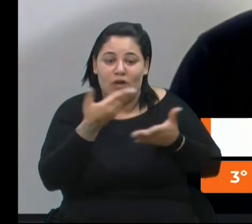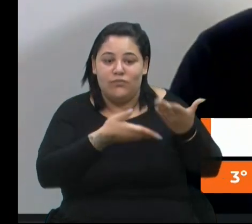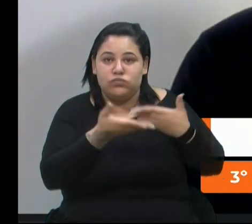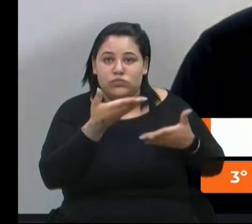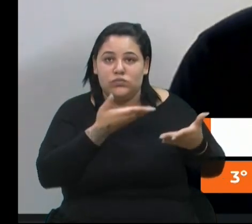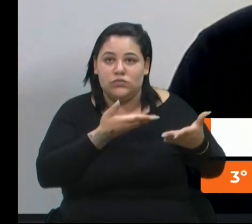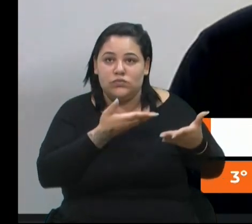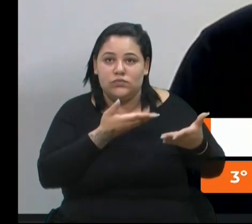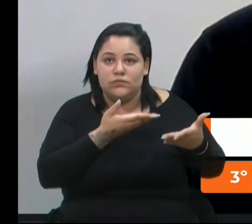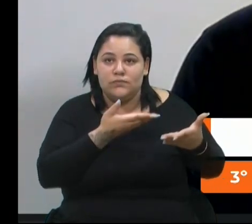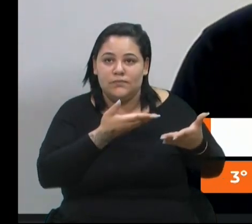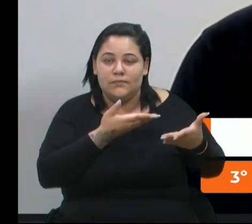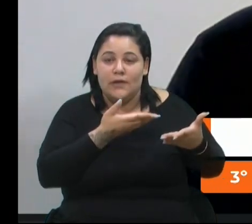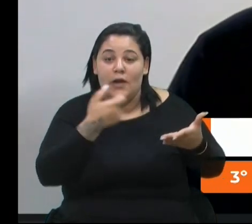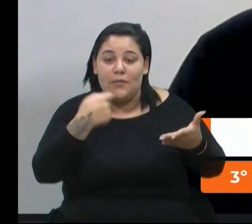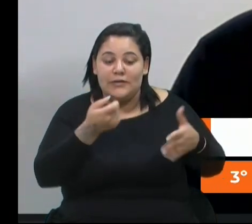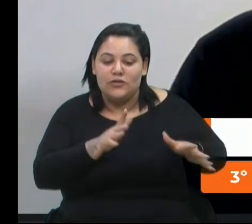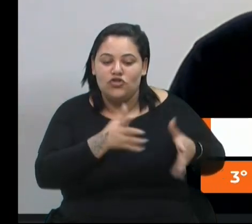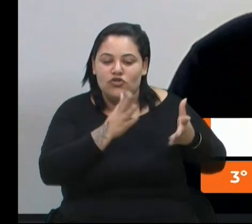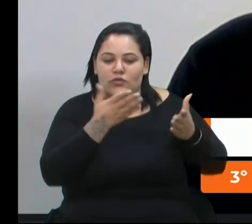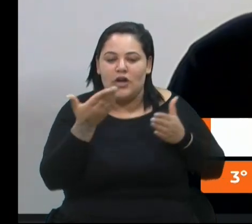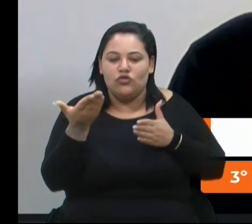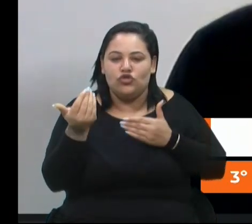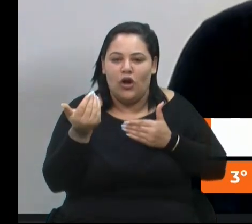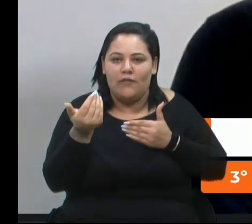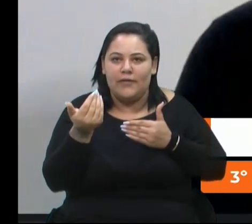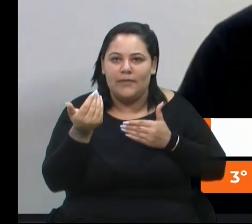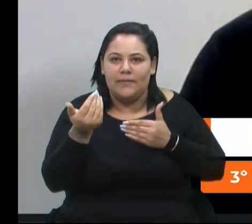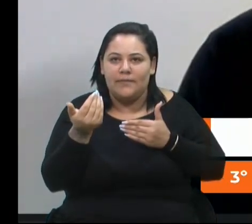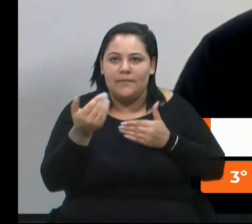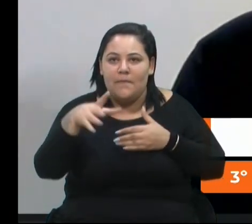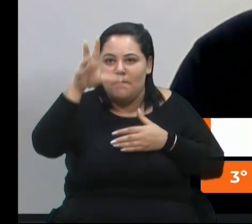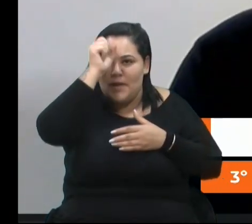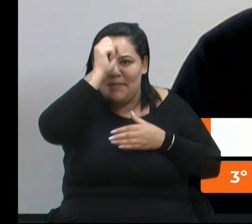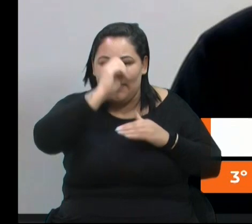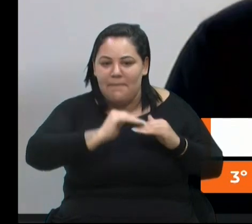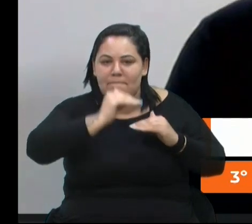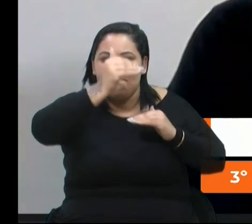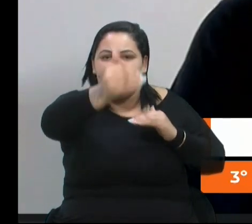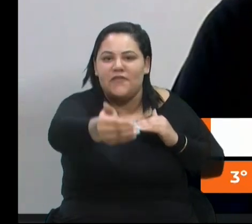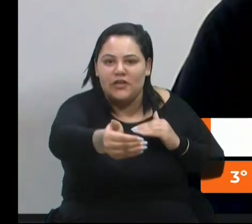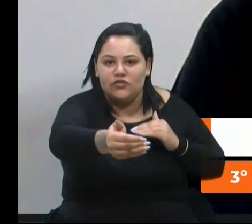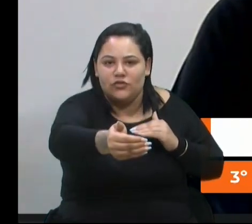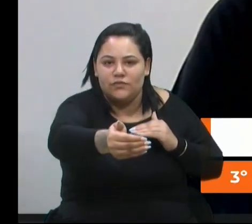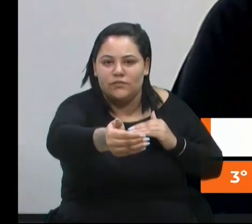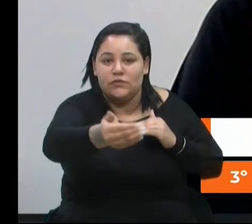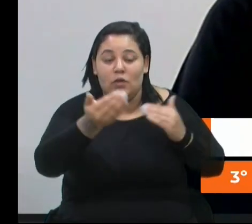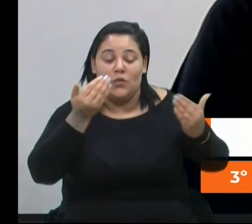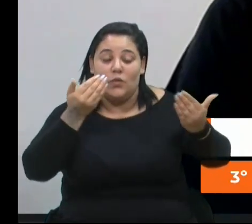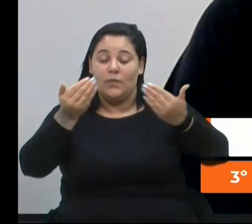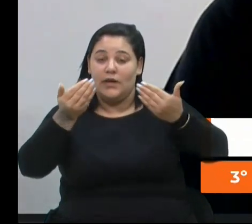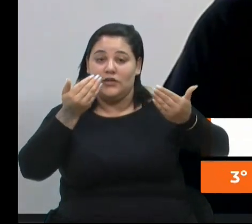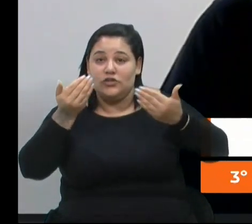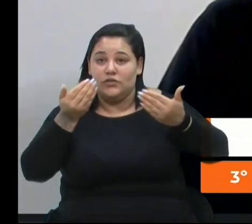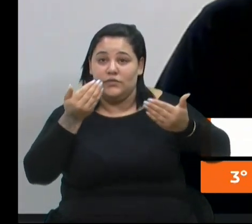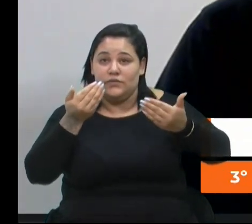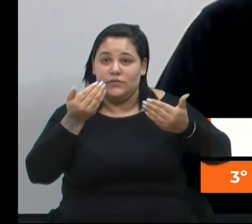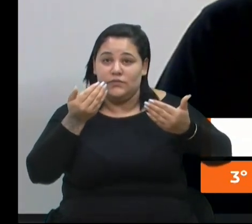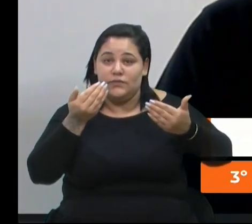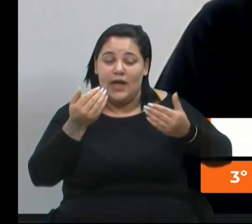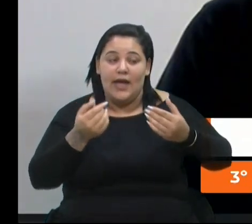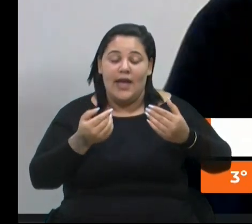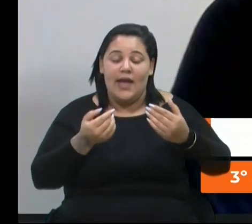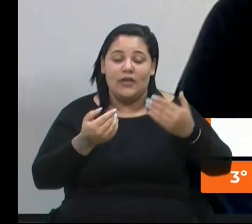ele para ir mais. Não é mais do que eu, é mais do que ele é hoje. Então, o comparativo é dele com